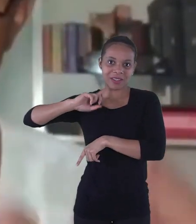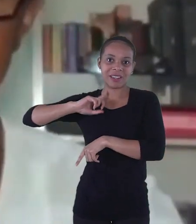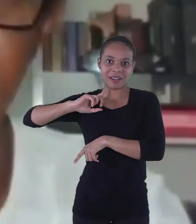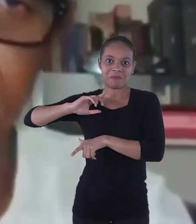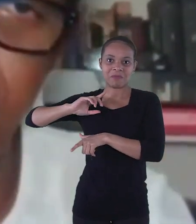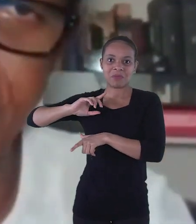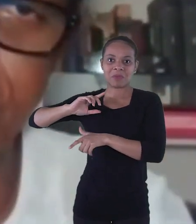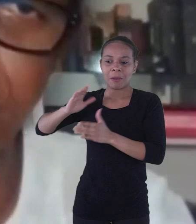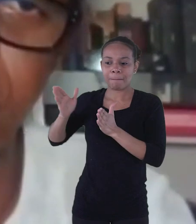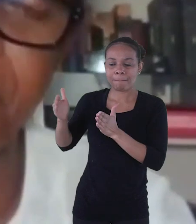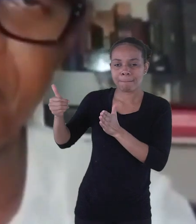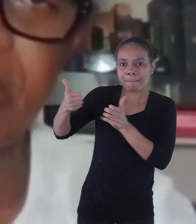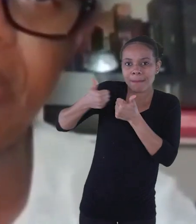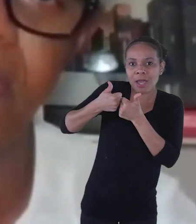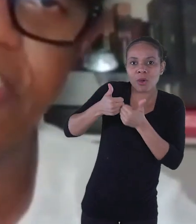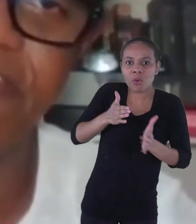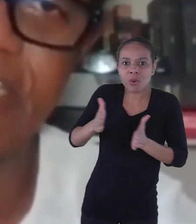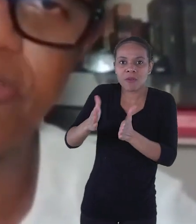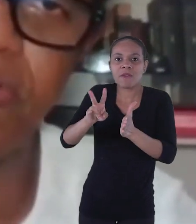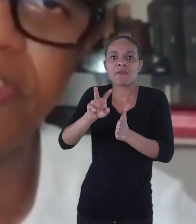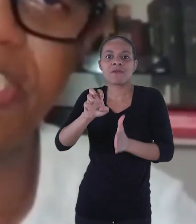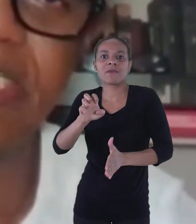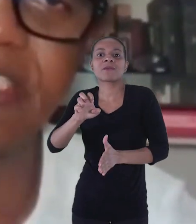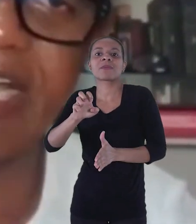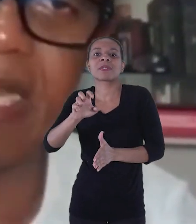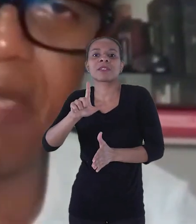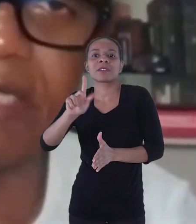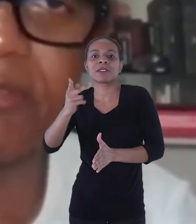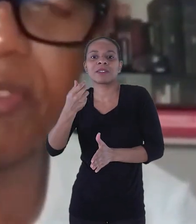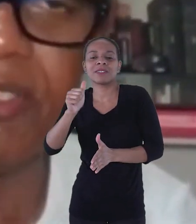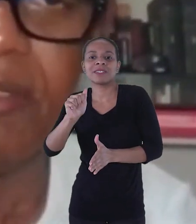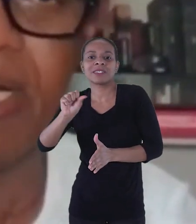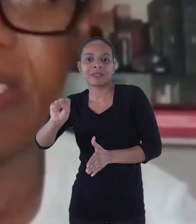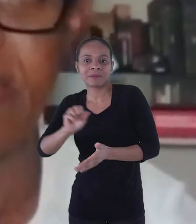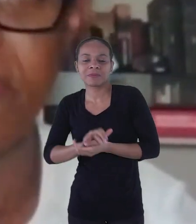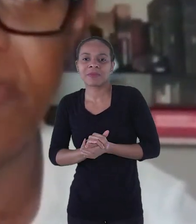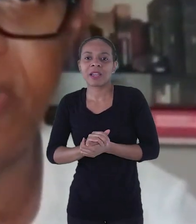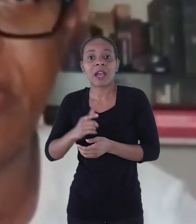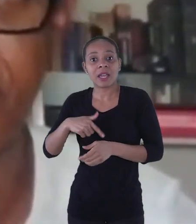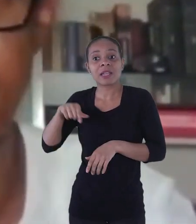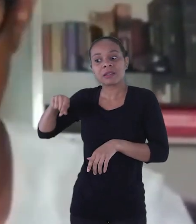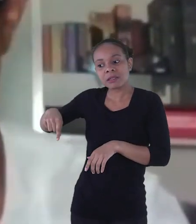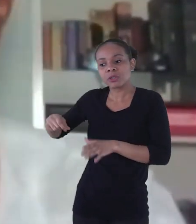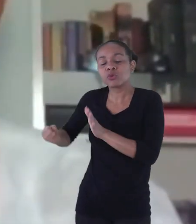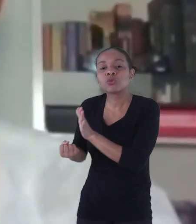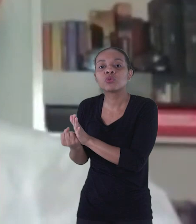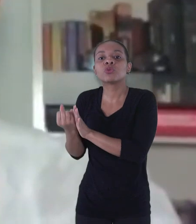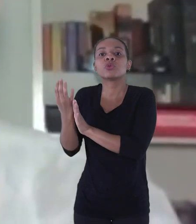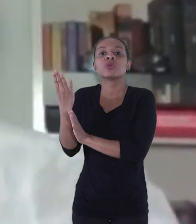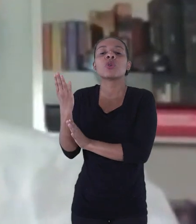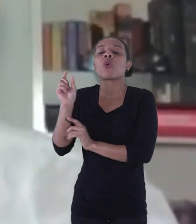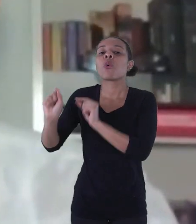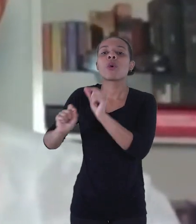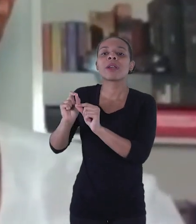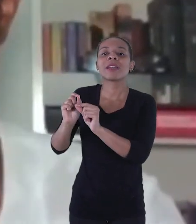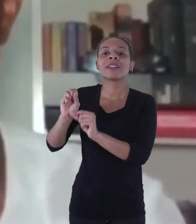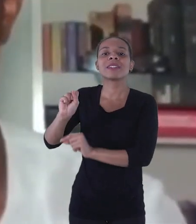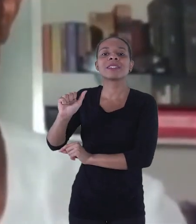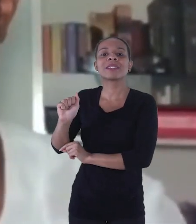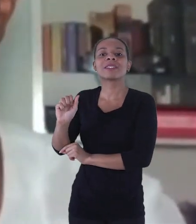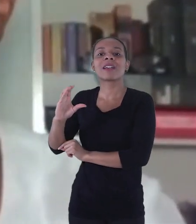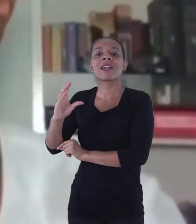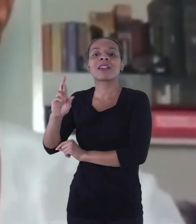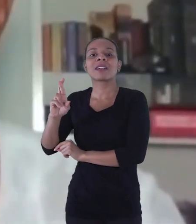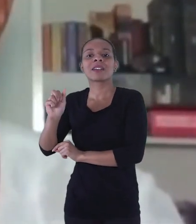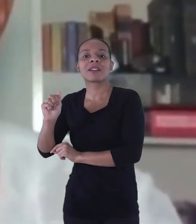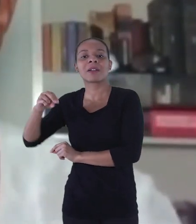onde tudo mais ou menos começou e onde vai surgir Sacramento, ali no início do século XIX, volta